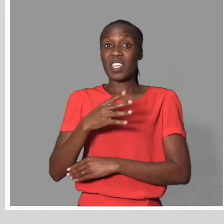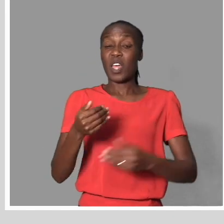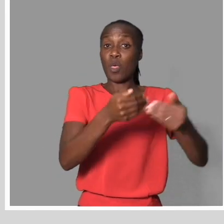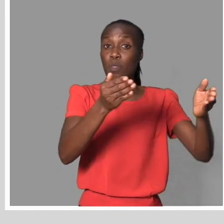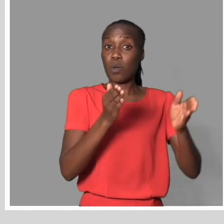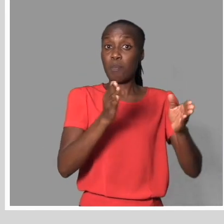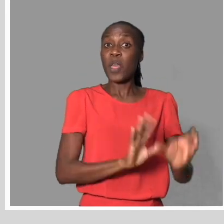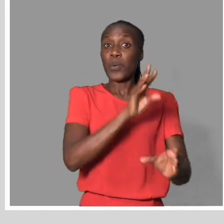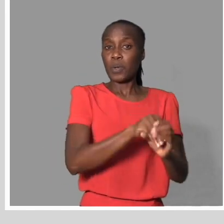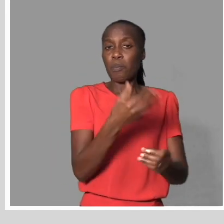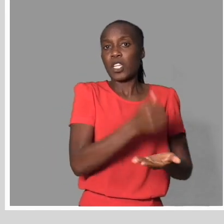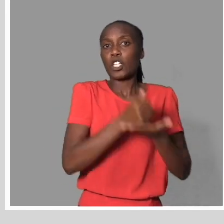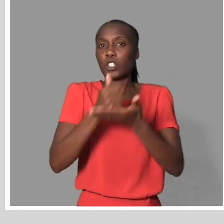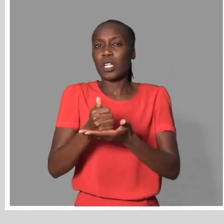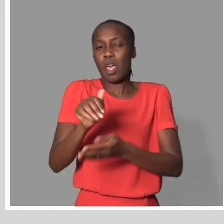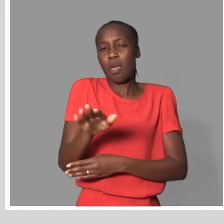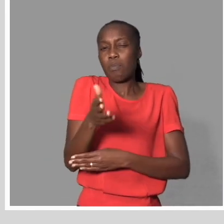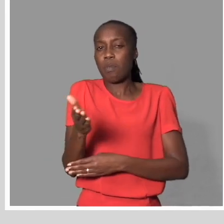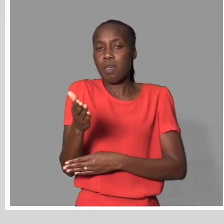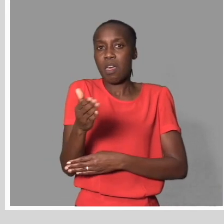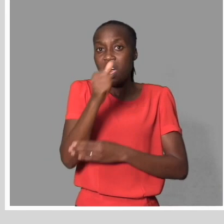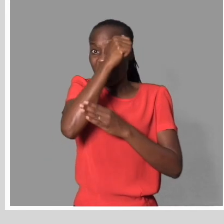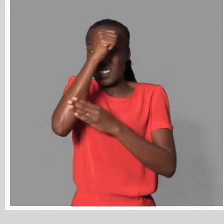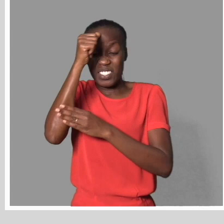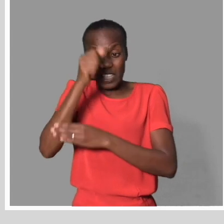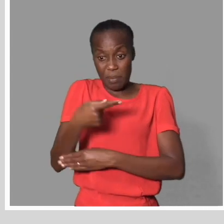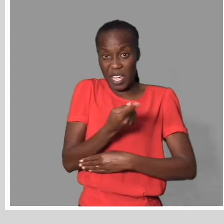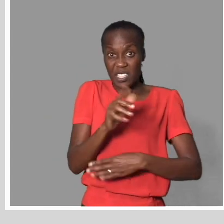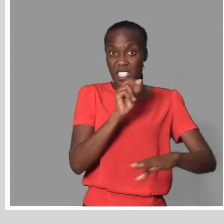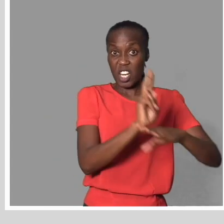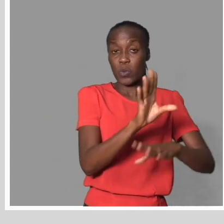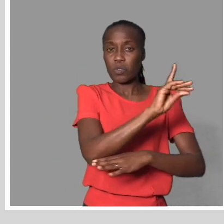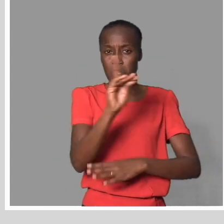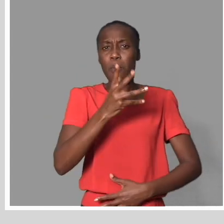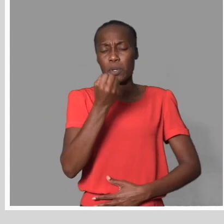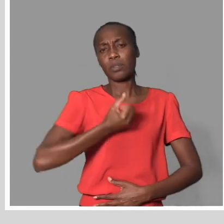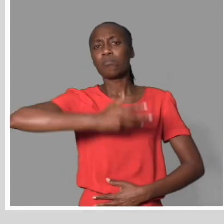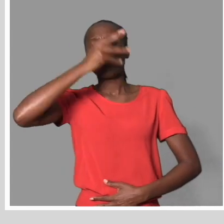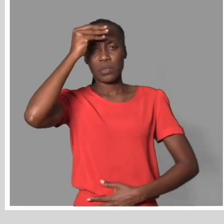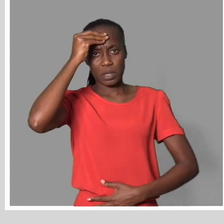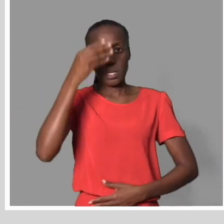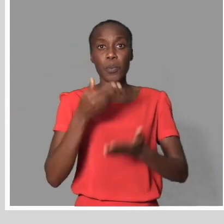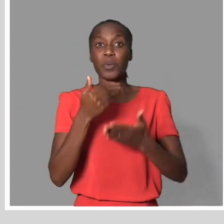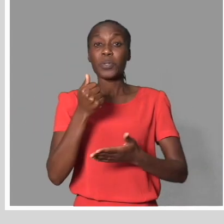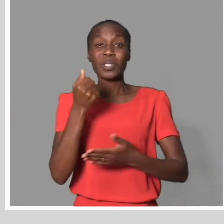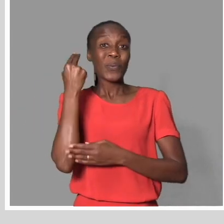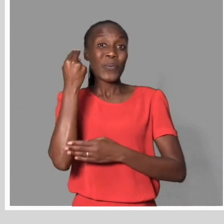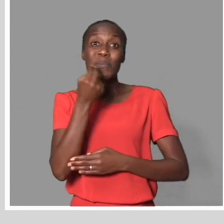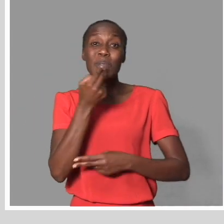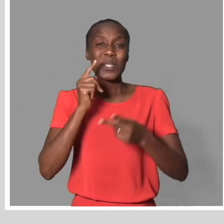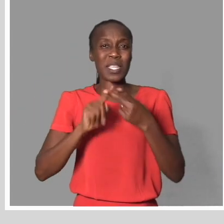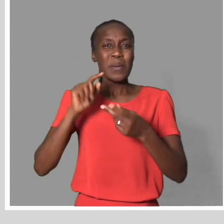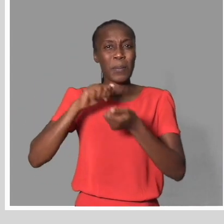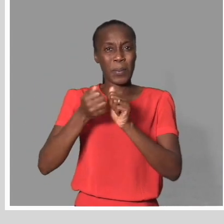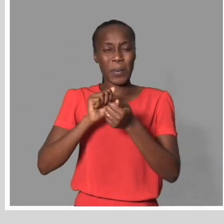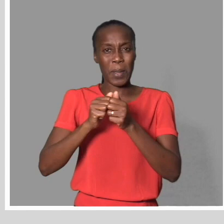turmas inclusivas podiam ajudar a minimizar as dificuldades de percepção para alunos com deficiência, sobretudo